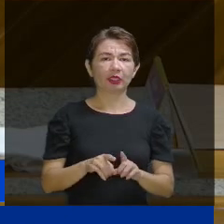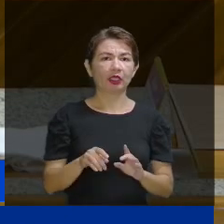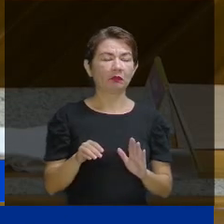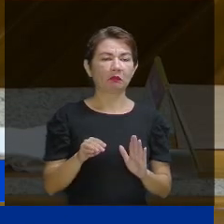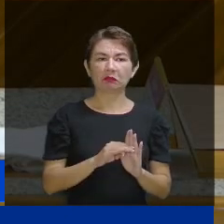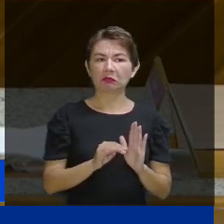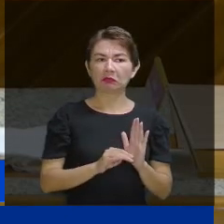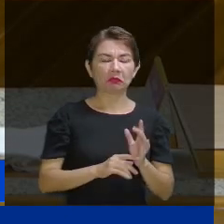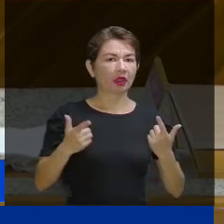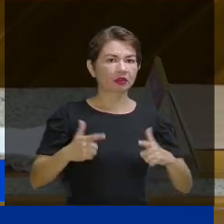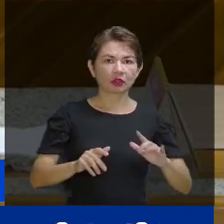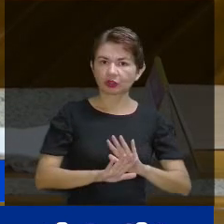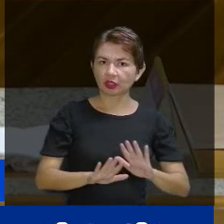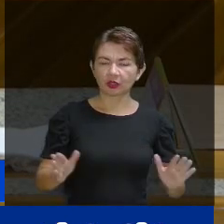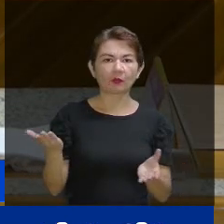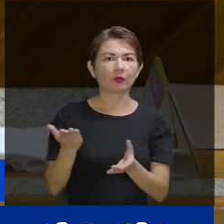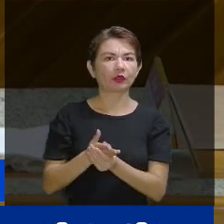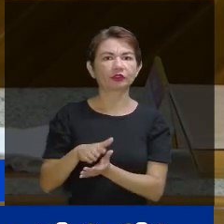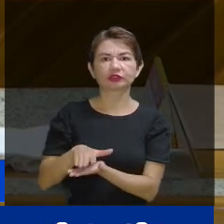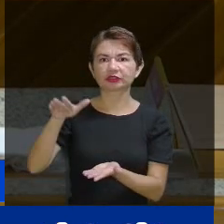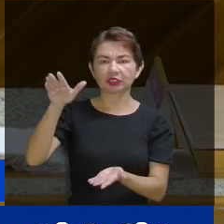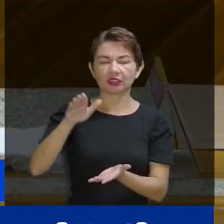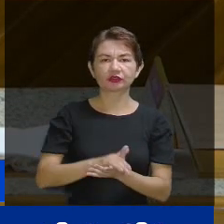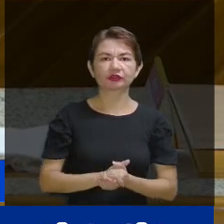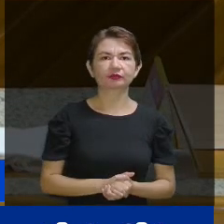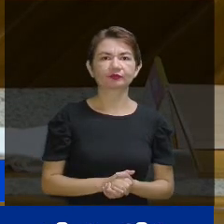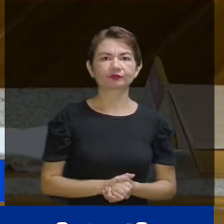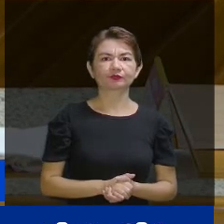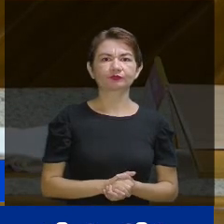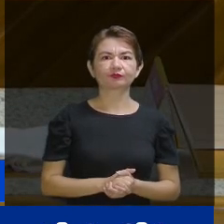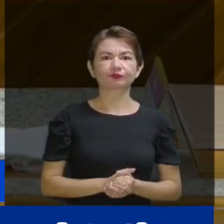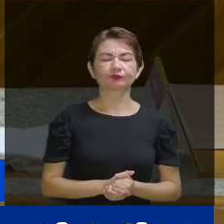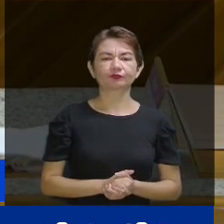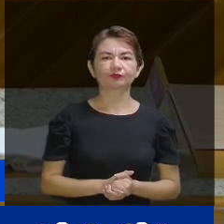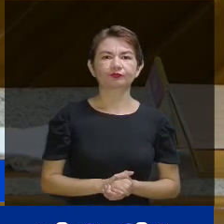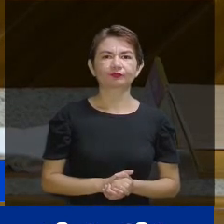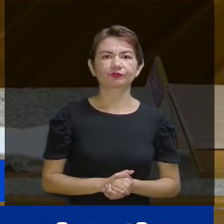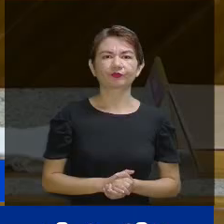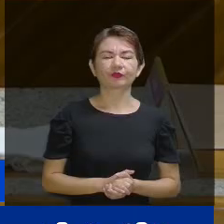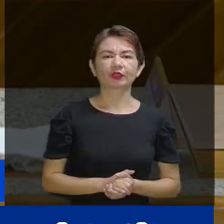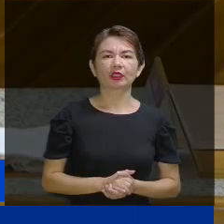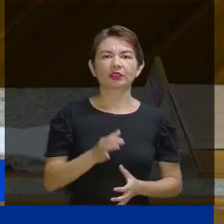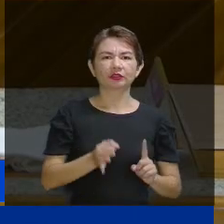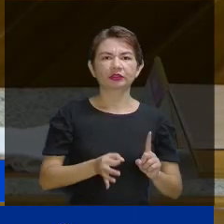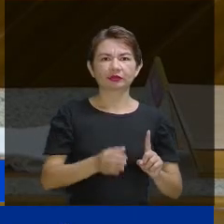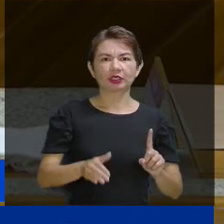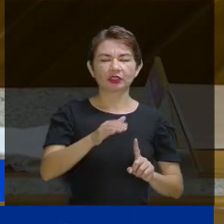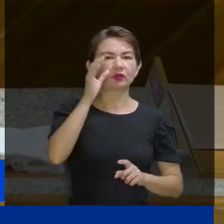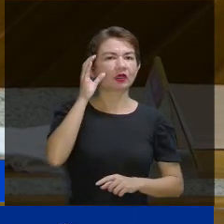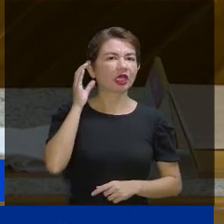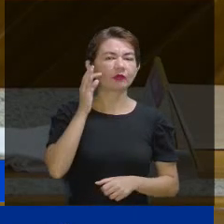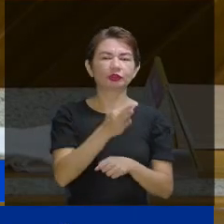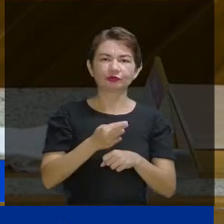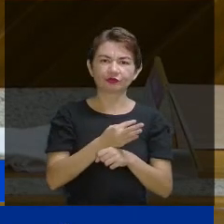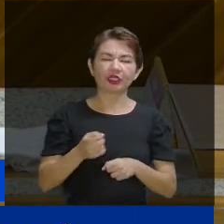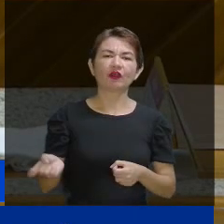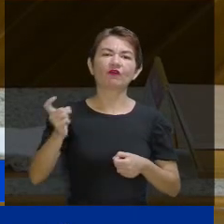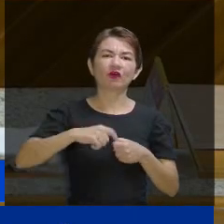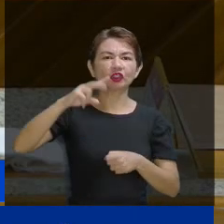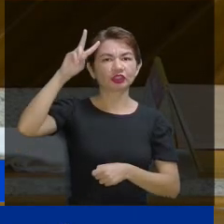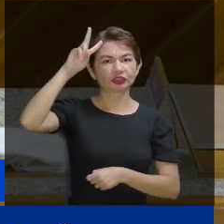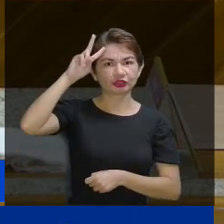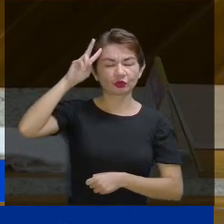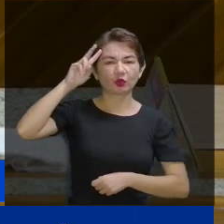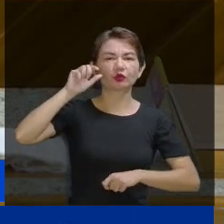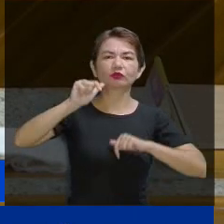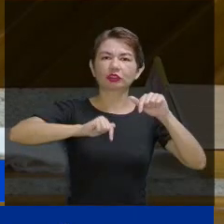mais processo, pergunto se tem meses, só esclarecer, desembargador Carmo está de férias, retornará segunda-feira